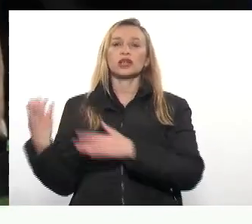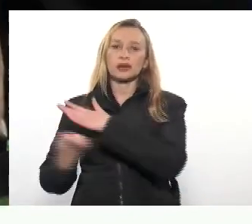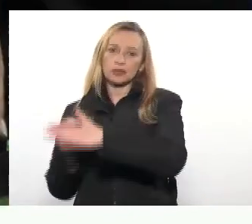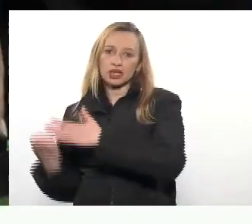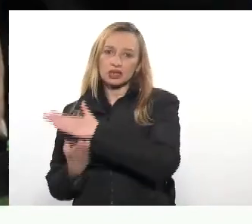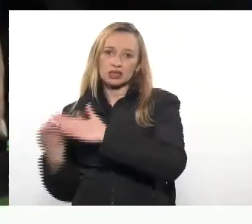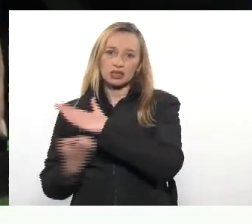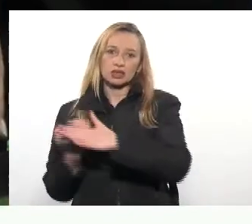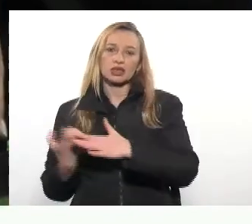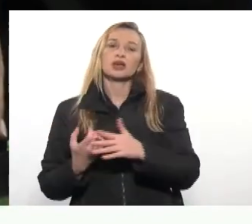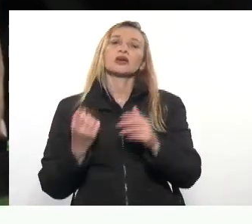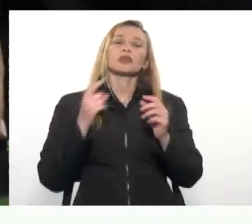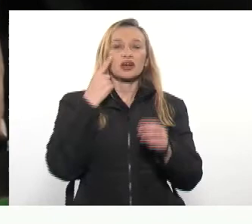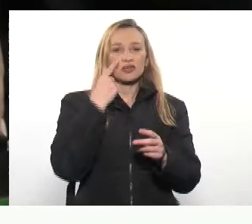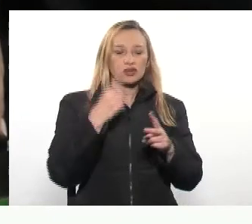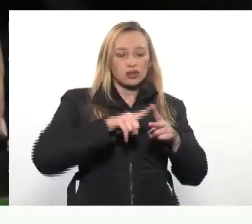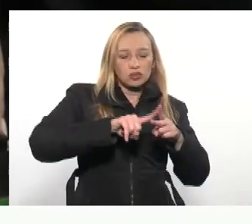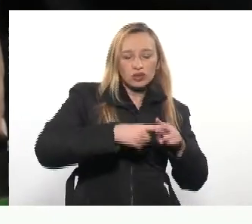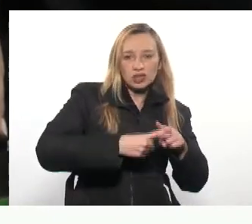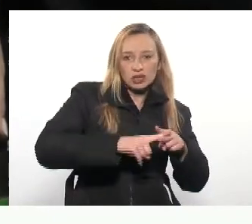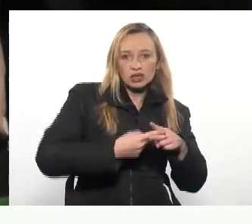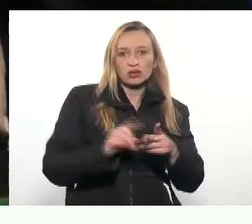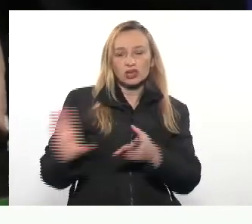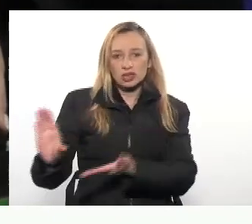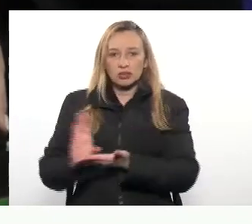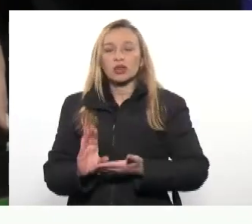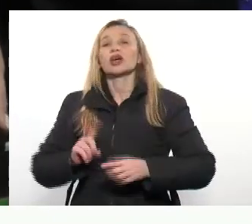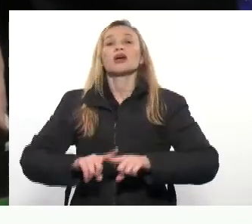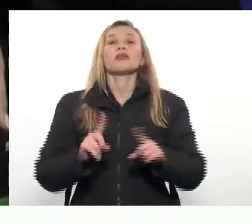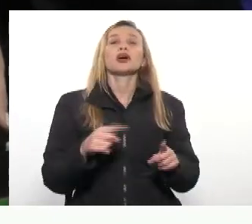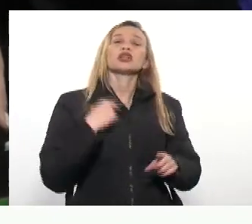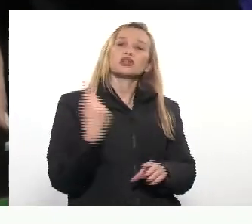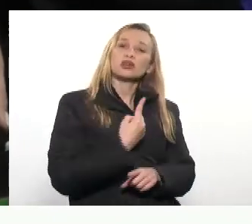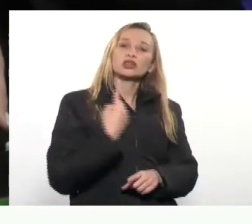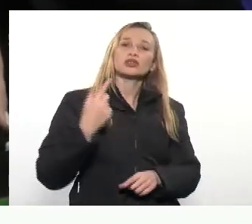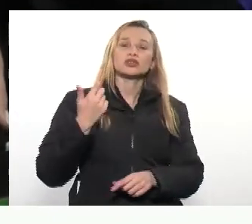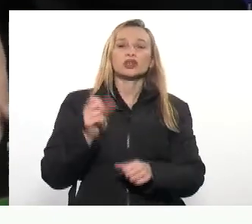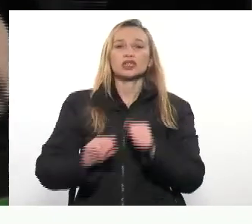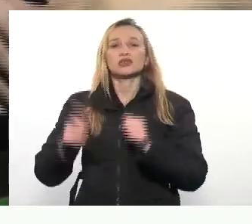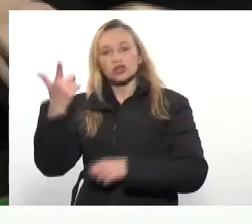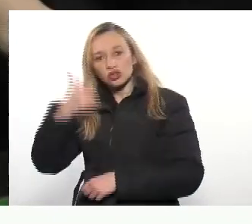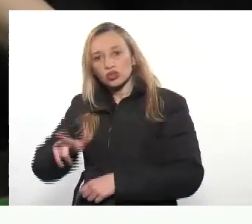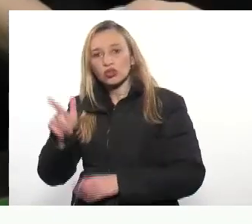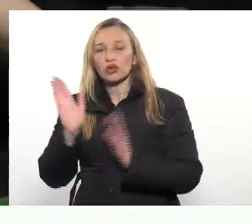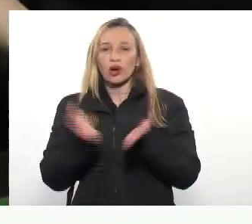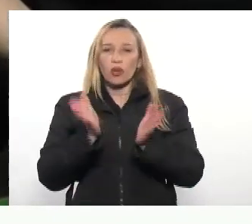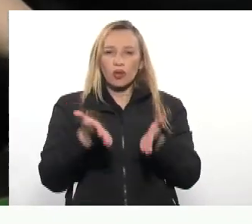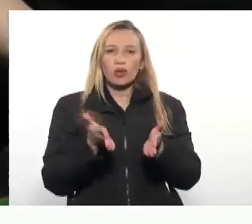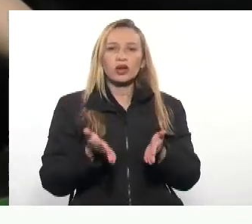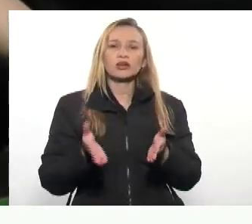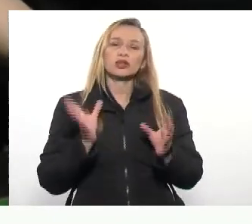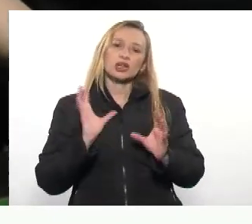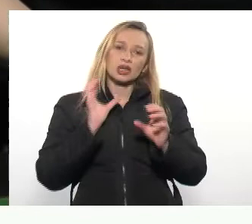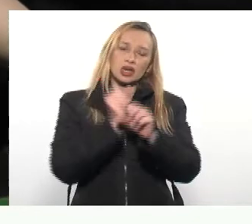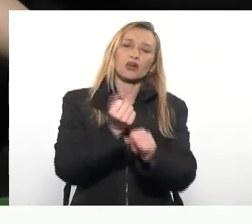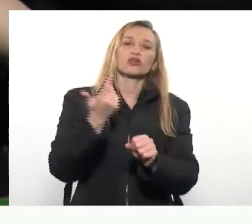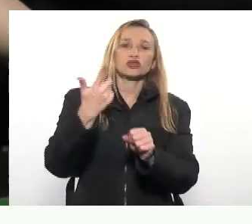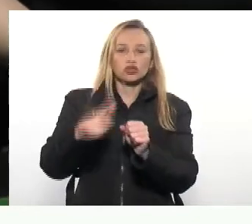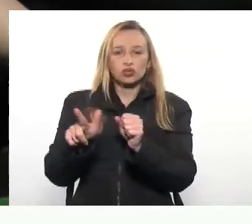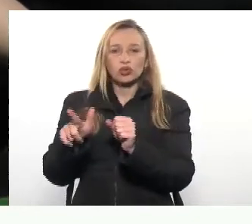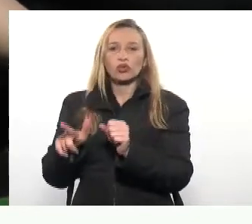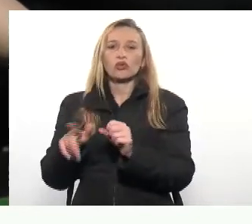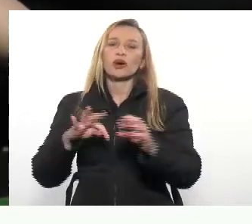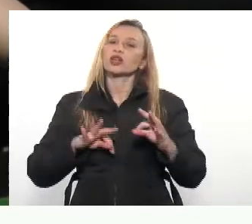sinaliza para a manutenção da arrecadação. Nós estamos fazendo isso novamente agora, recalculando isso para todo